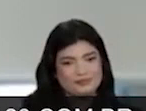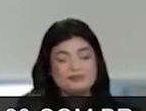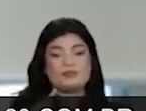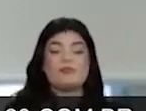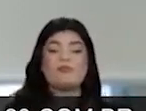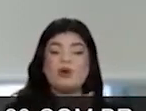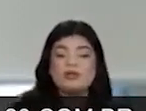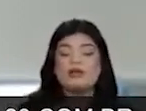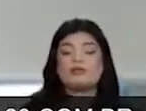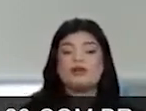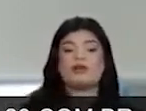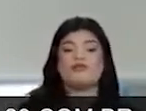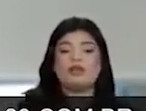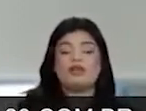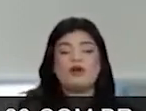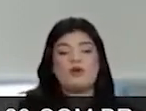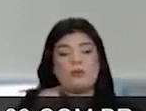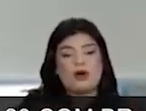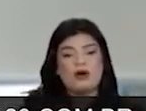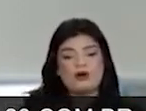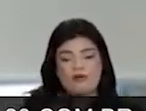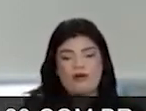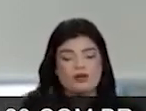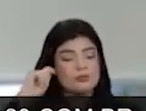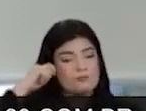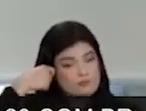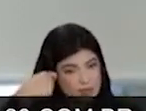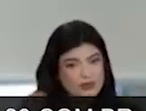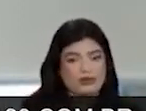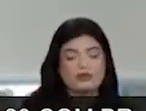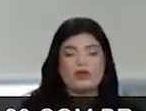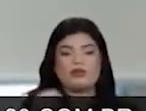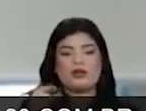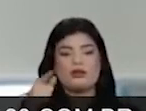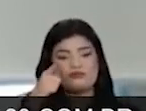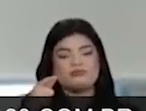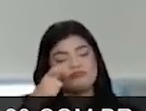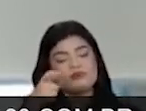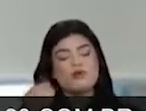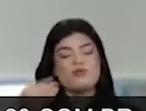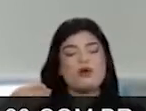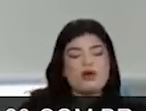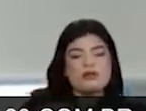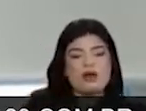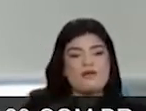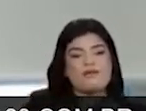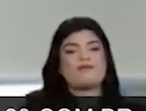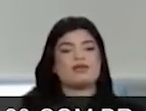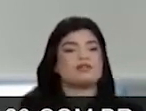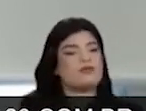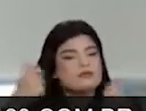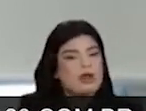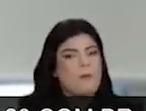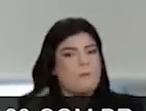geral, eles usam alguns modelos de aprendizado de máquina, a gente chama de caixa preta, quer dizer, você põe as entradas, ele te dá a previsão, mas não diz por